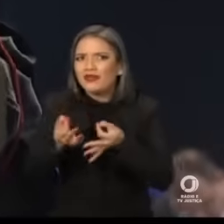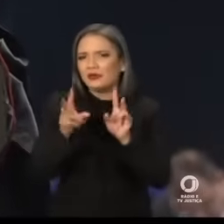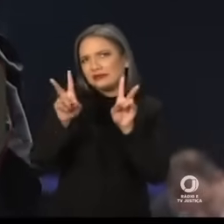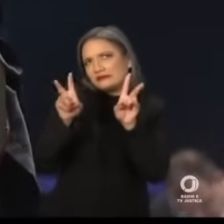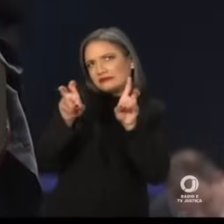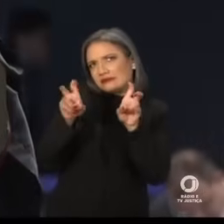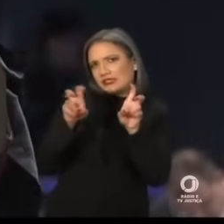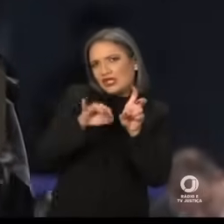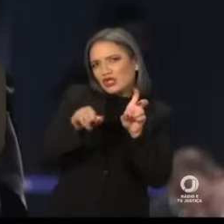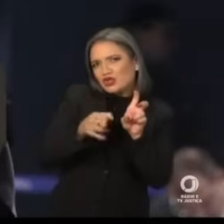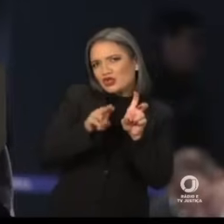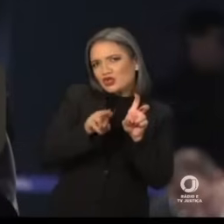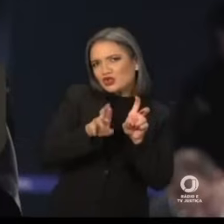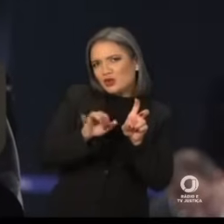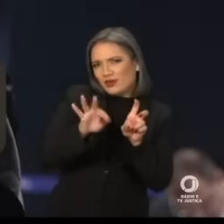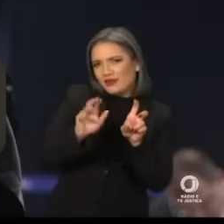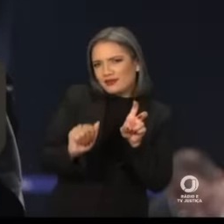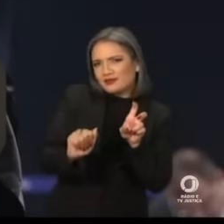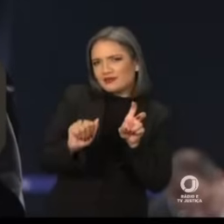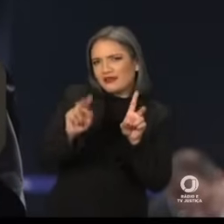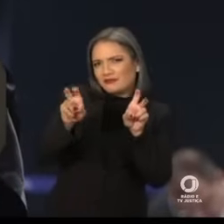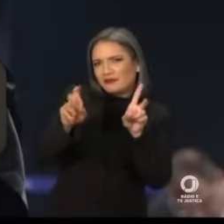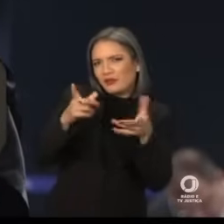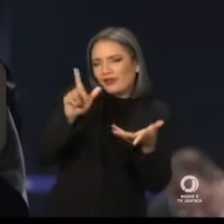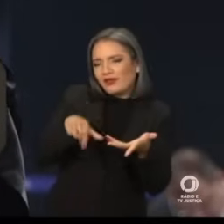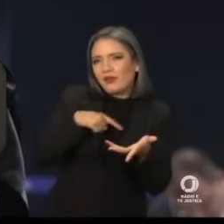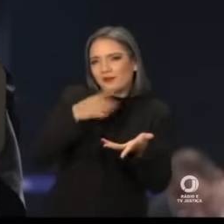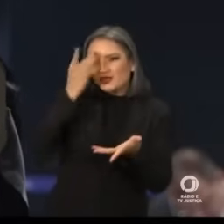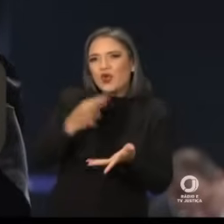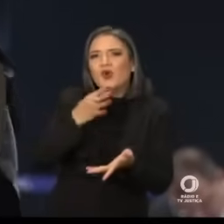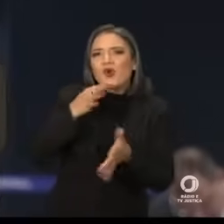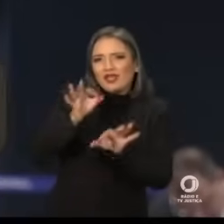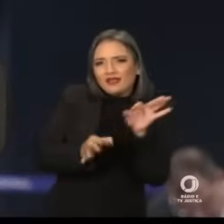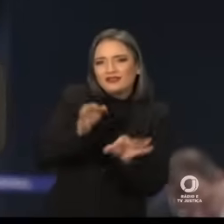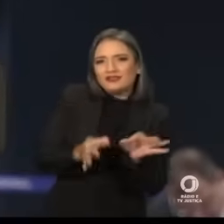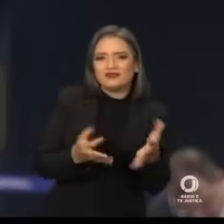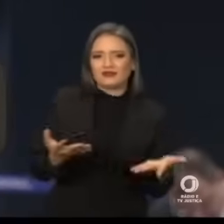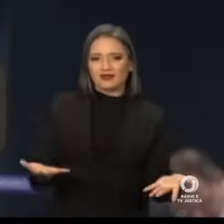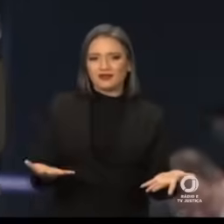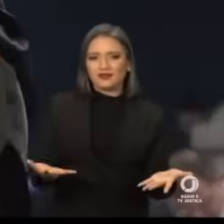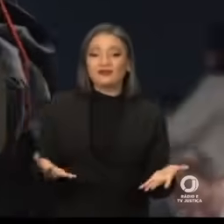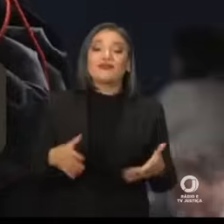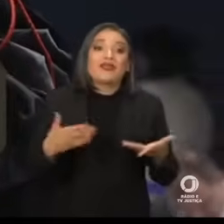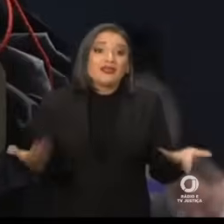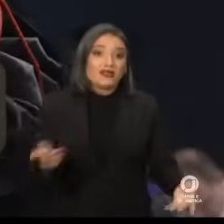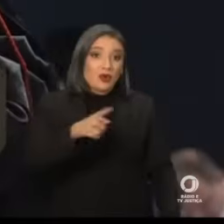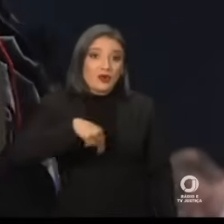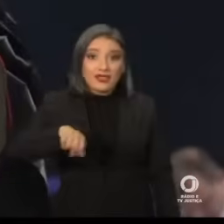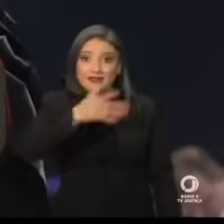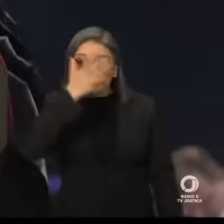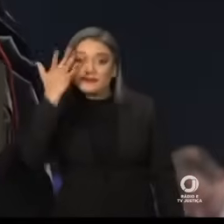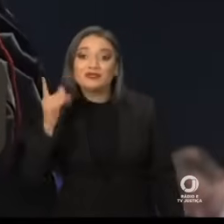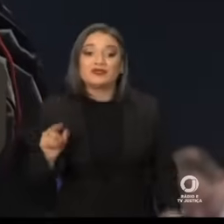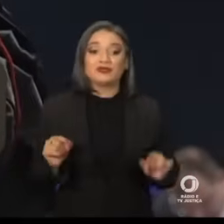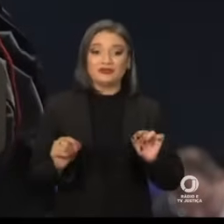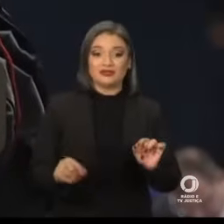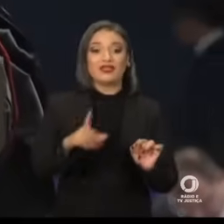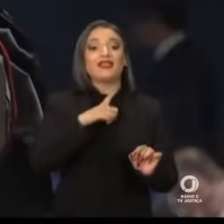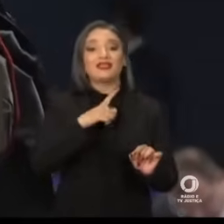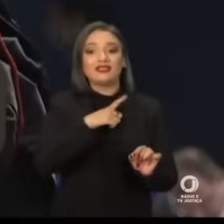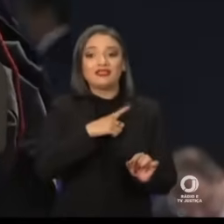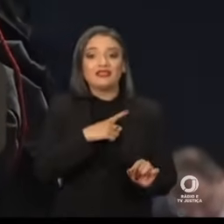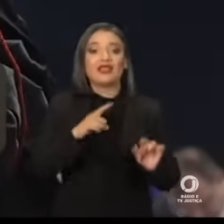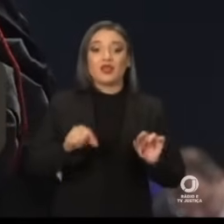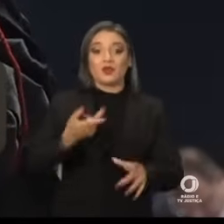uma condenação sem conhecer os autos. Então, são esses juristas, estava falando aqui, ministro, da fala de Vossa